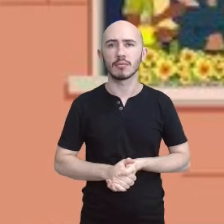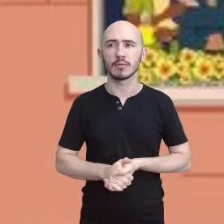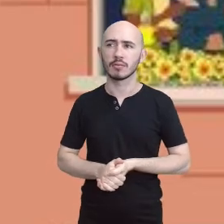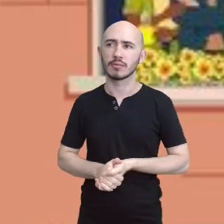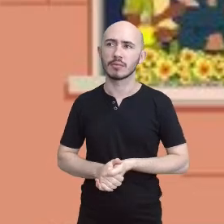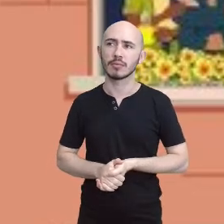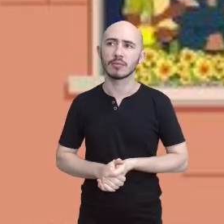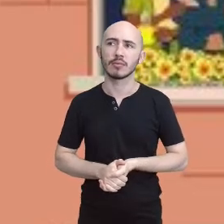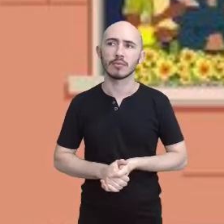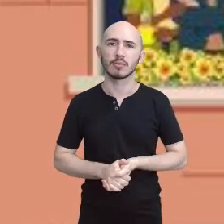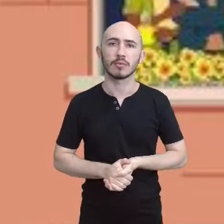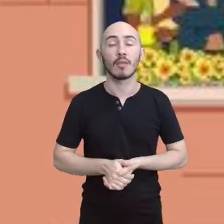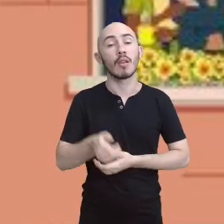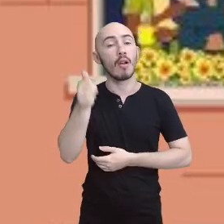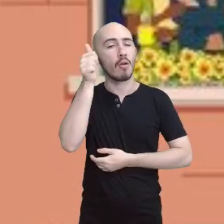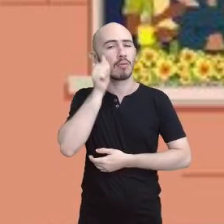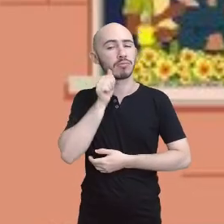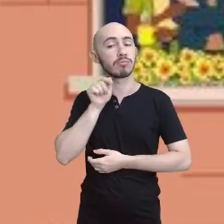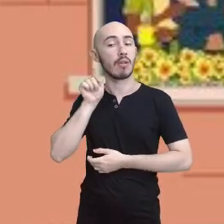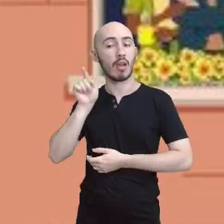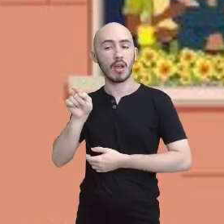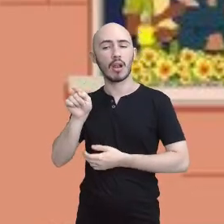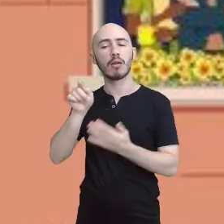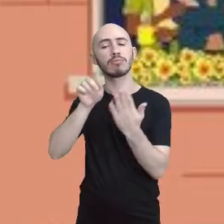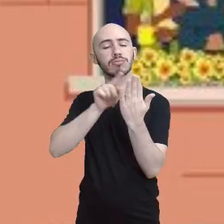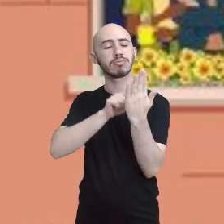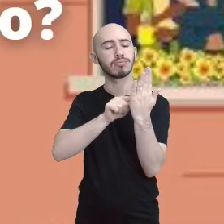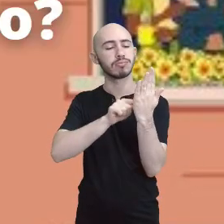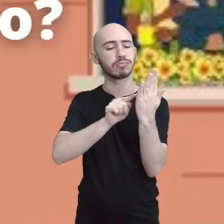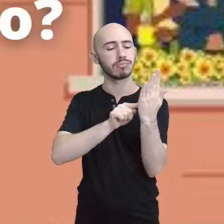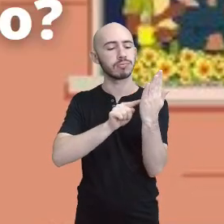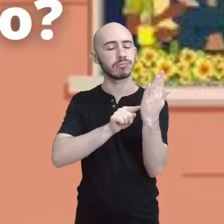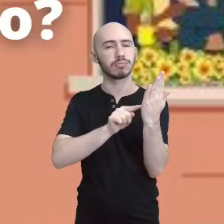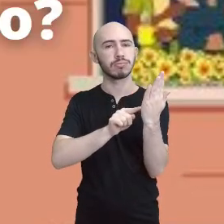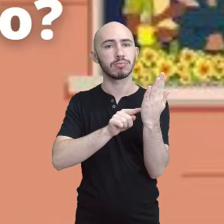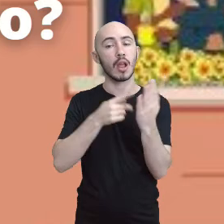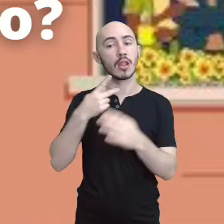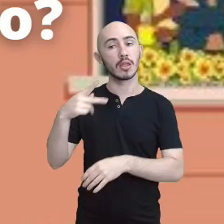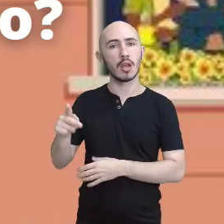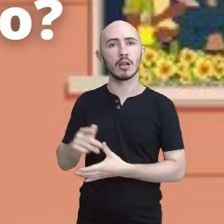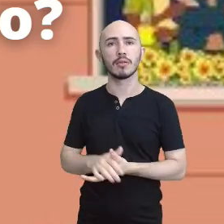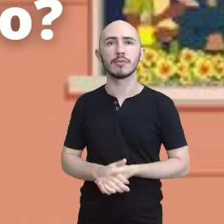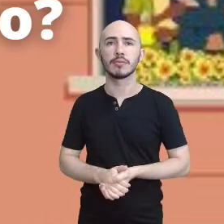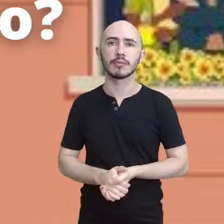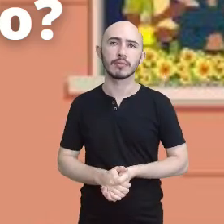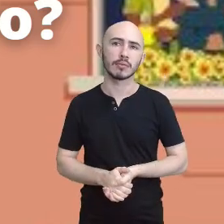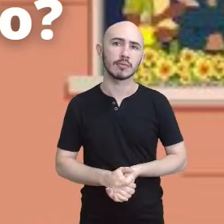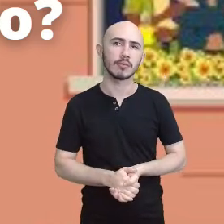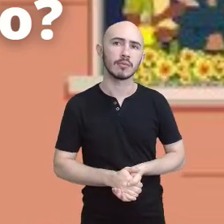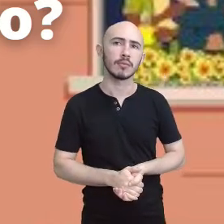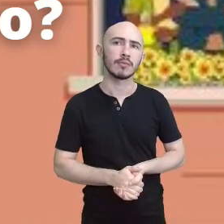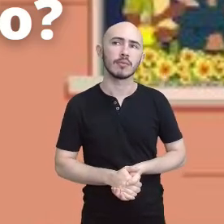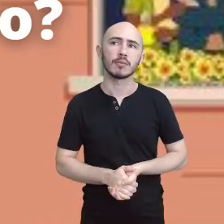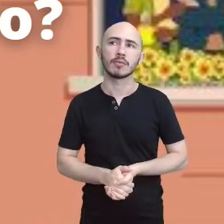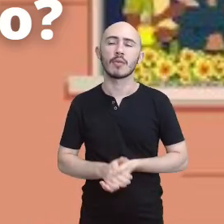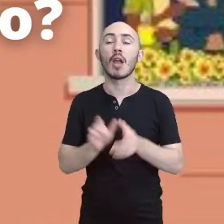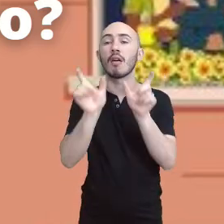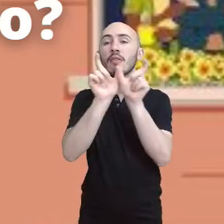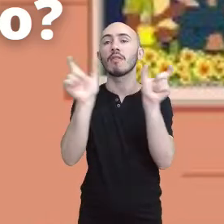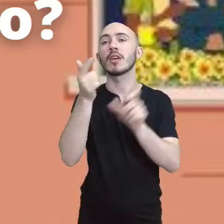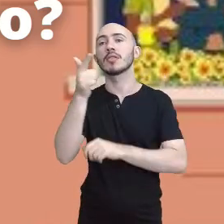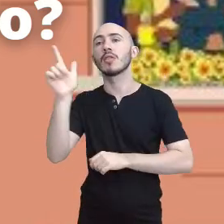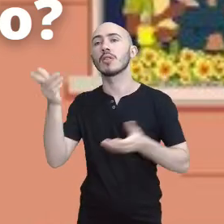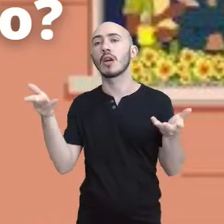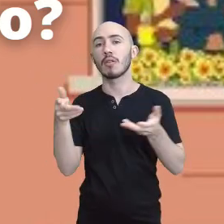her phone. Ela está olhando o celular dela, tá bom? Outra frase agora. Como é que vocês vão passar isso aqui para o inglês,